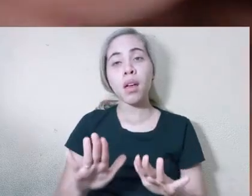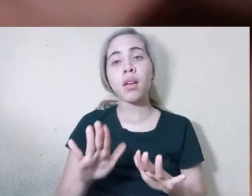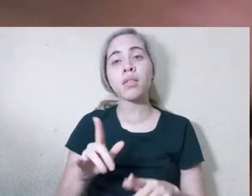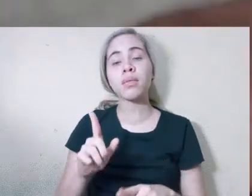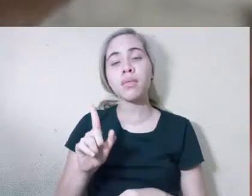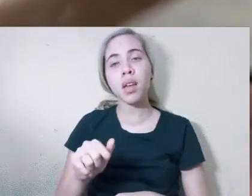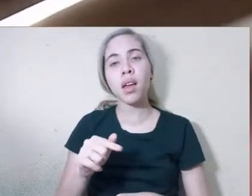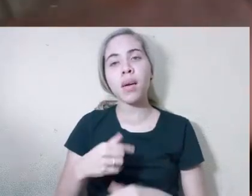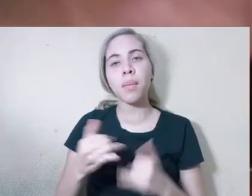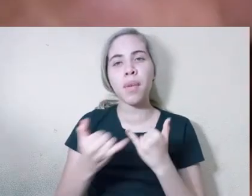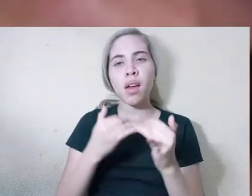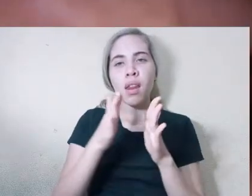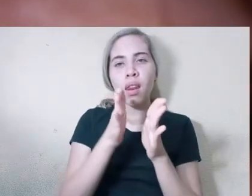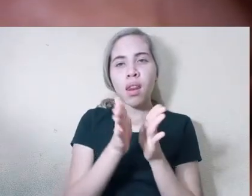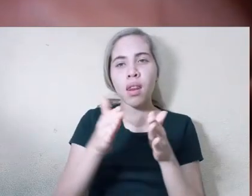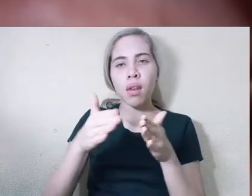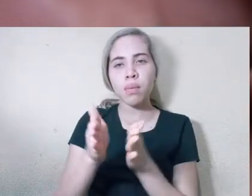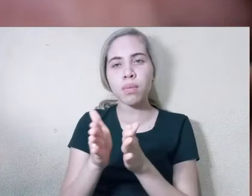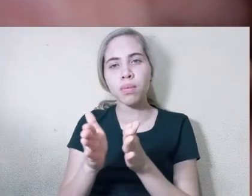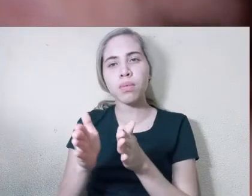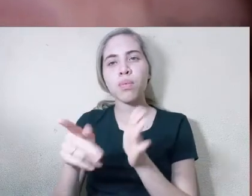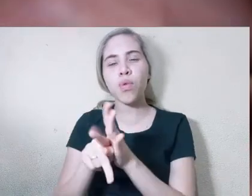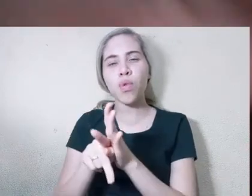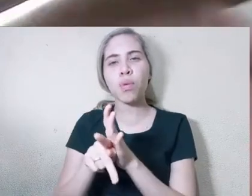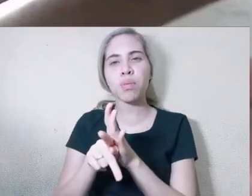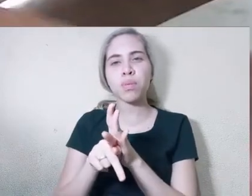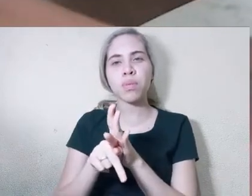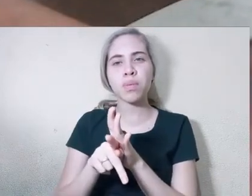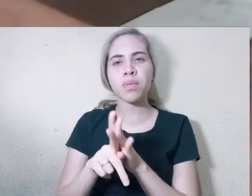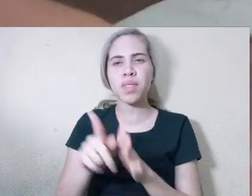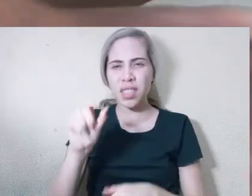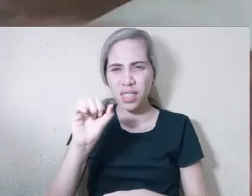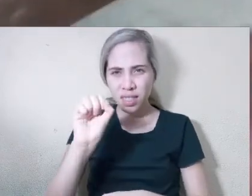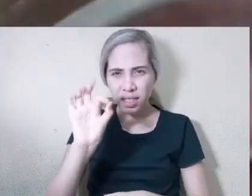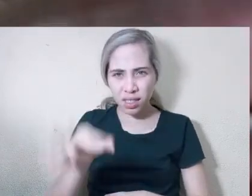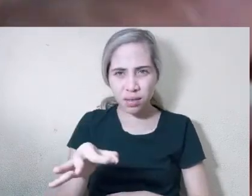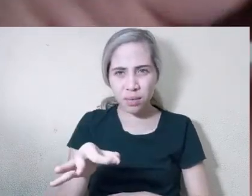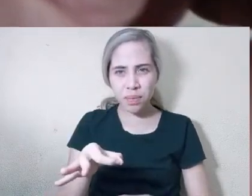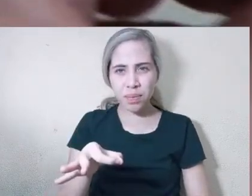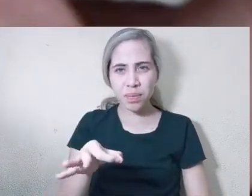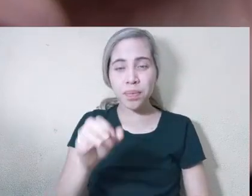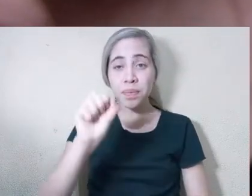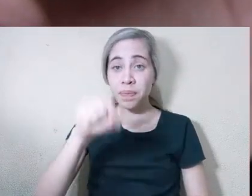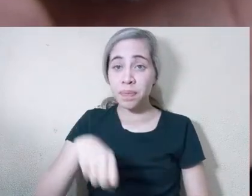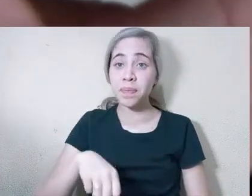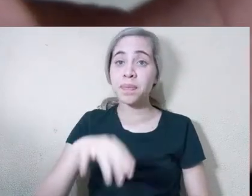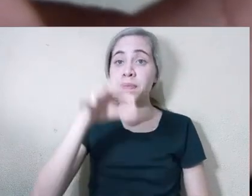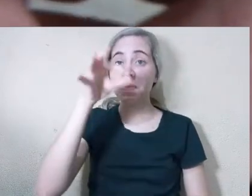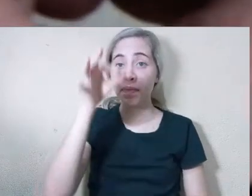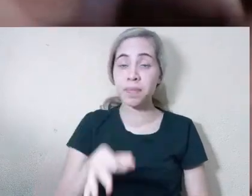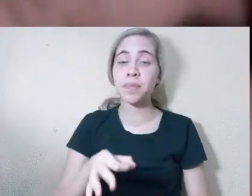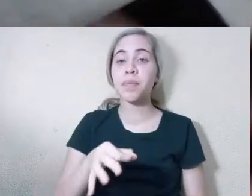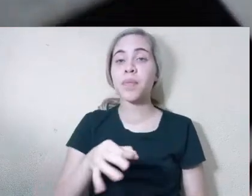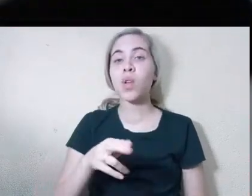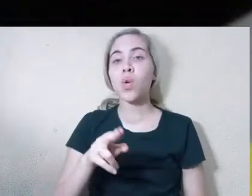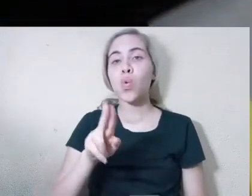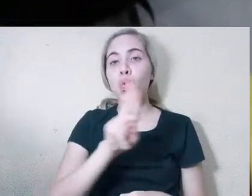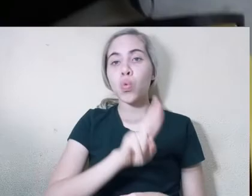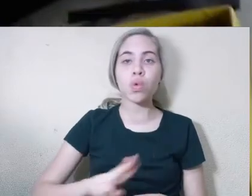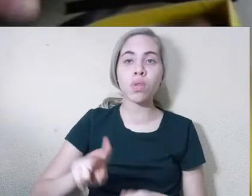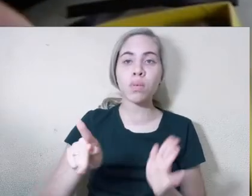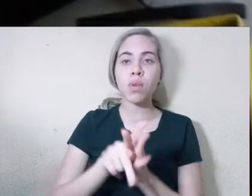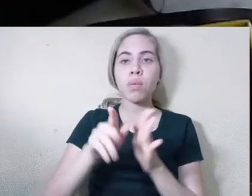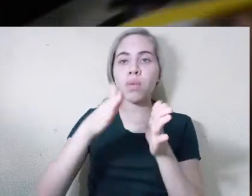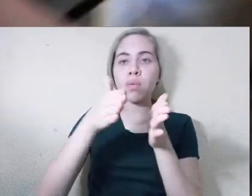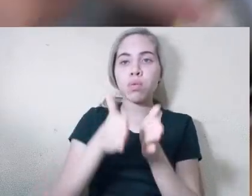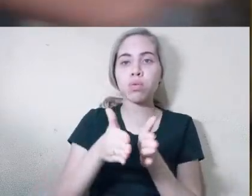É, mas é um quadriculado, né? Na cabeça do punção. Não é isso? Isso. Exatamente.